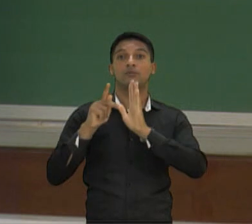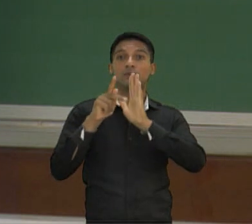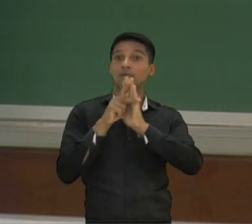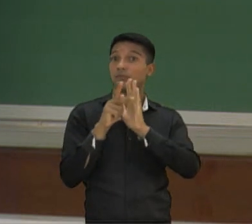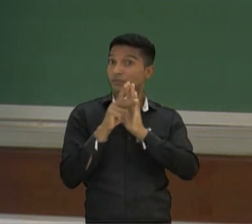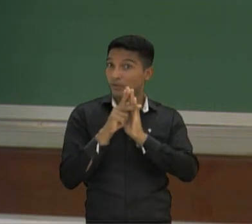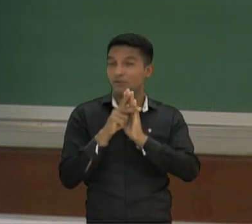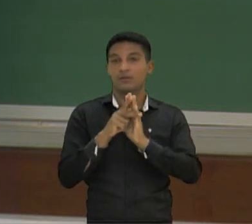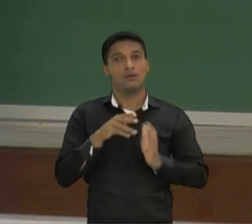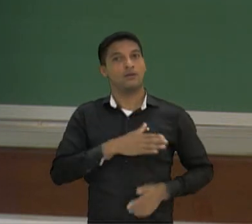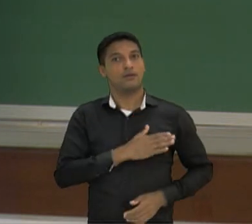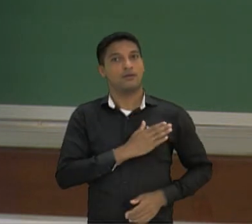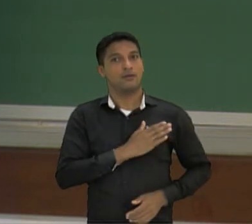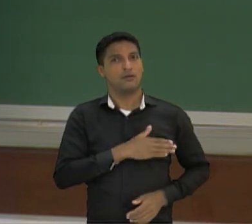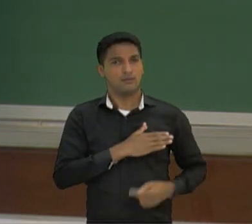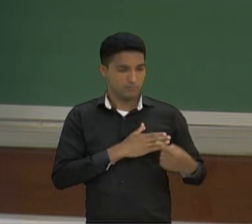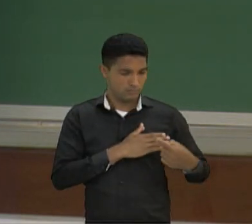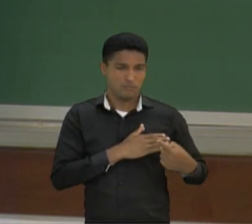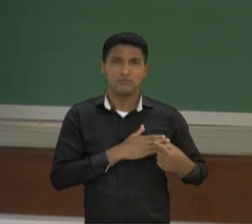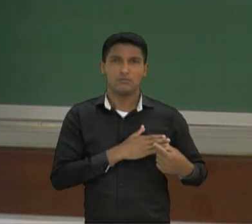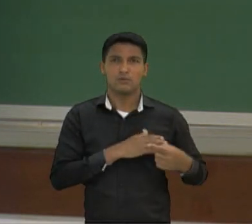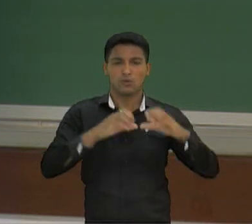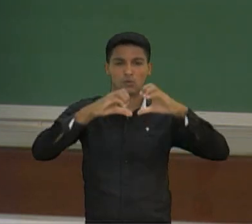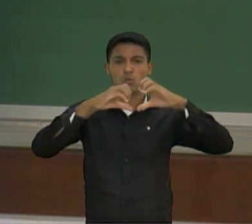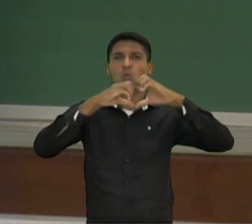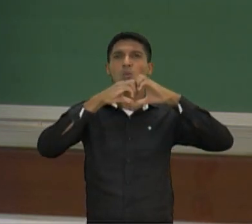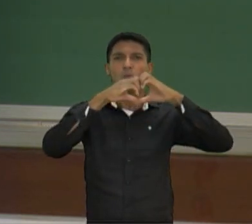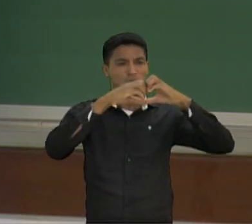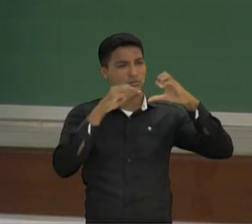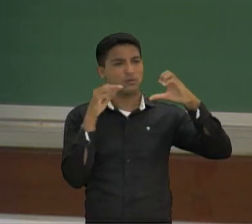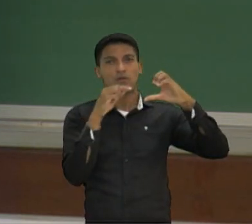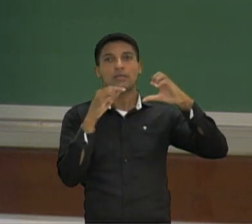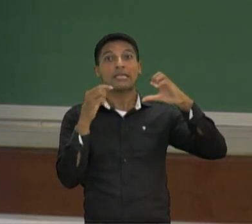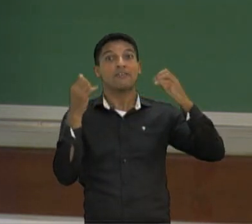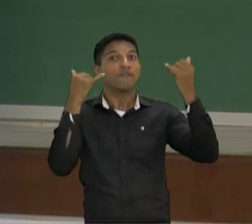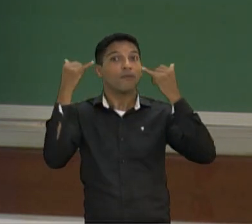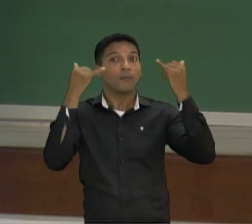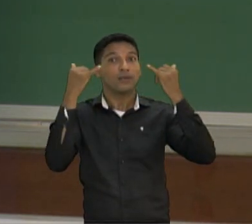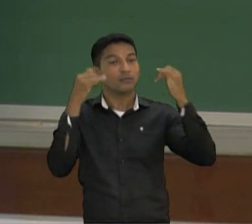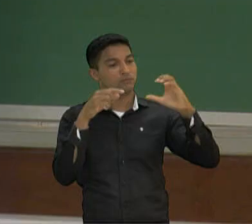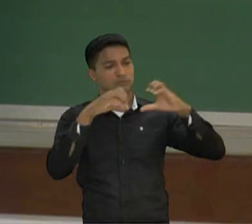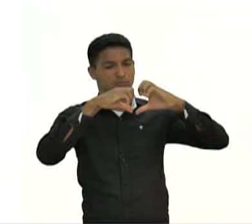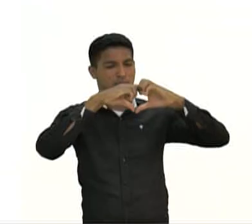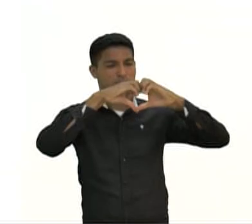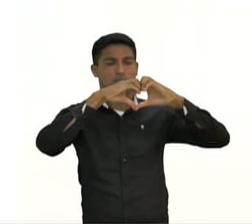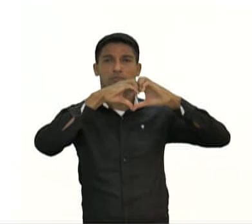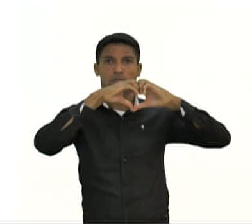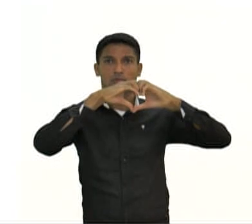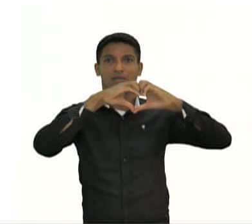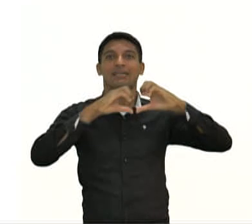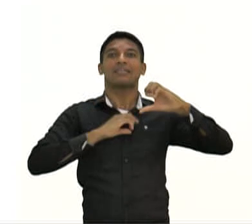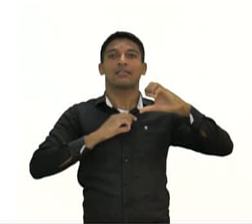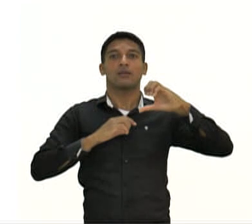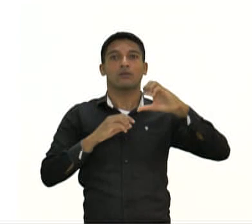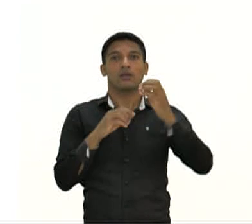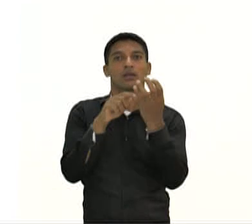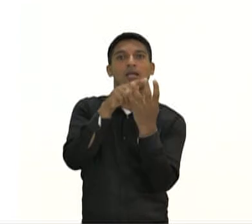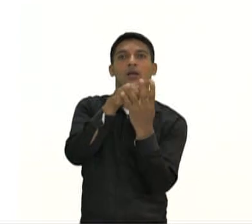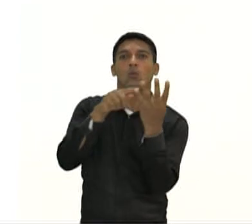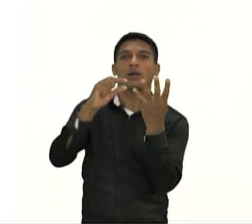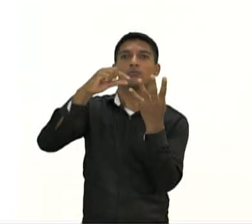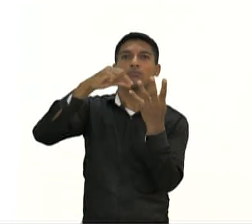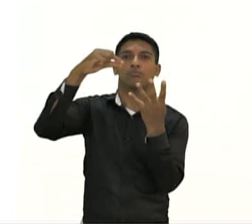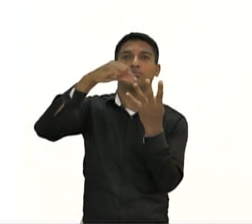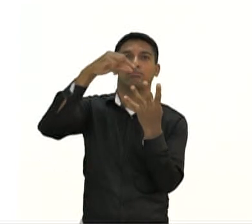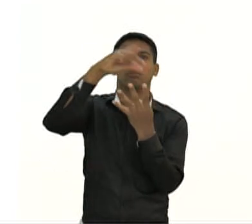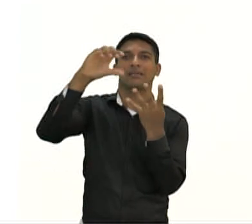nosso coração. E o que está trazendo aqui de informações sobre o coração? Que ele apresenta 4 cavidades, ou seja, 2